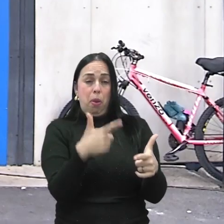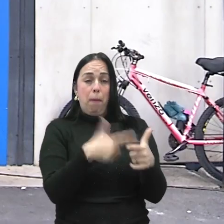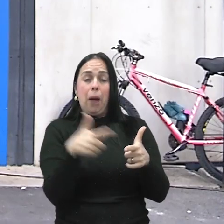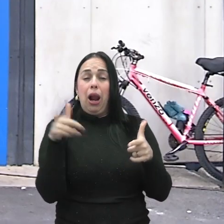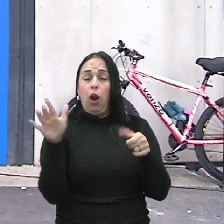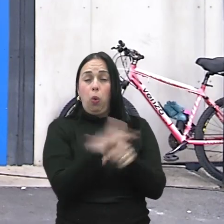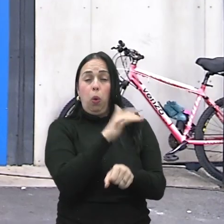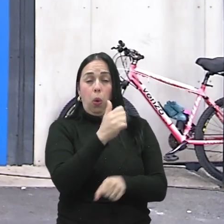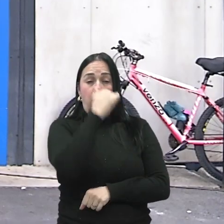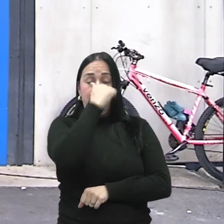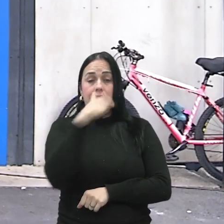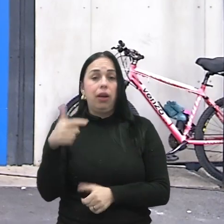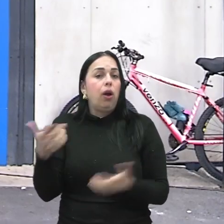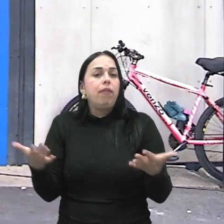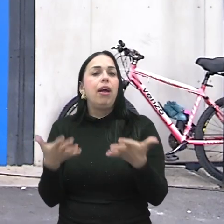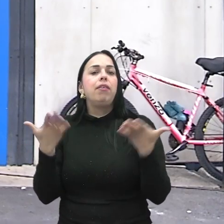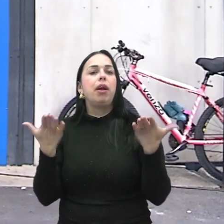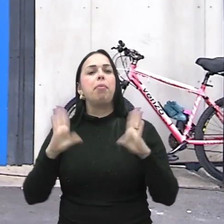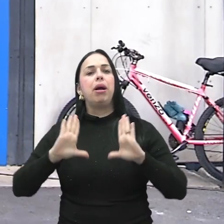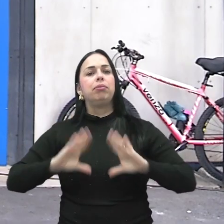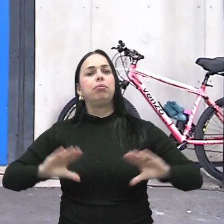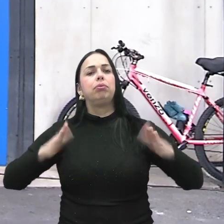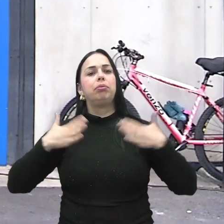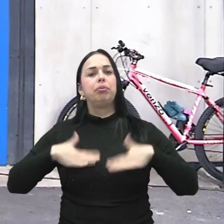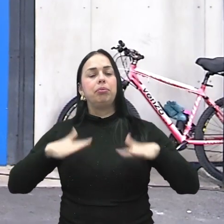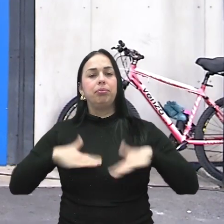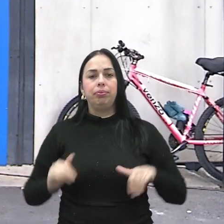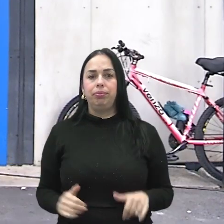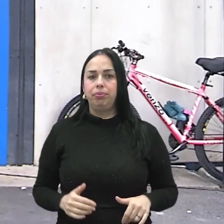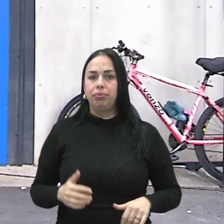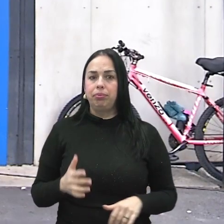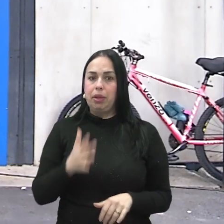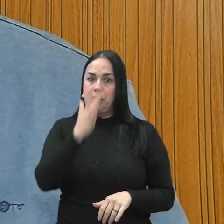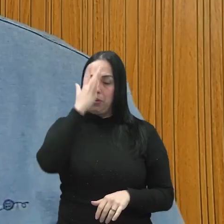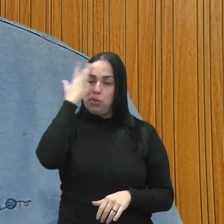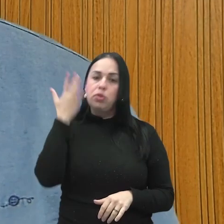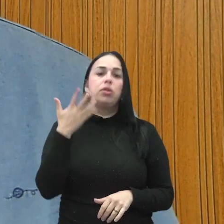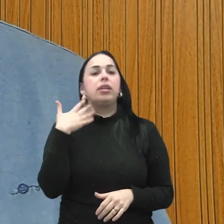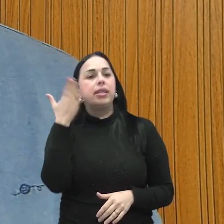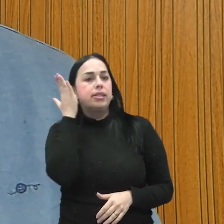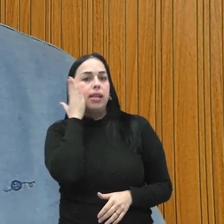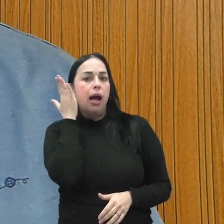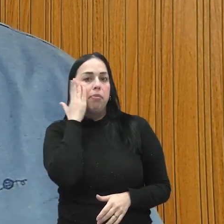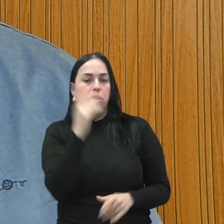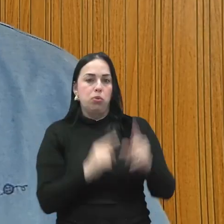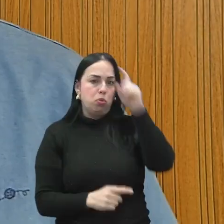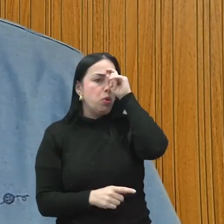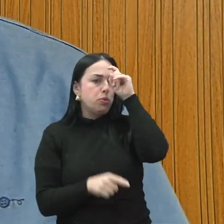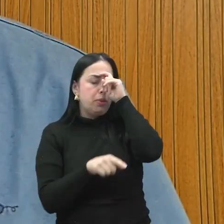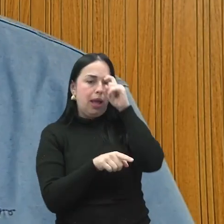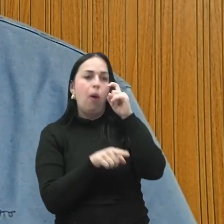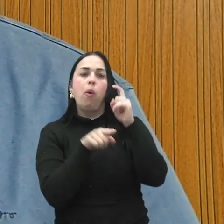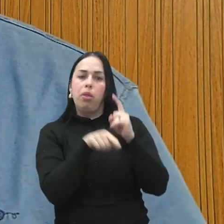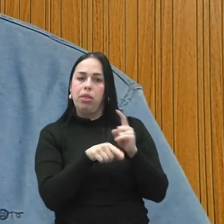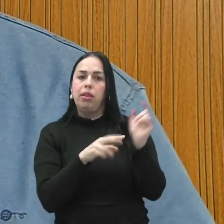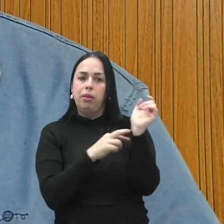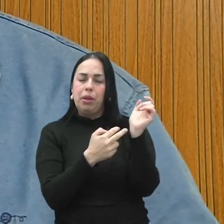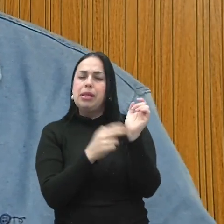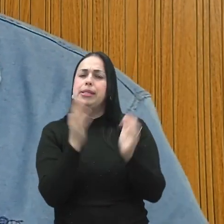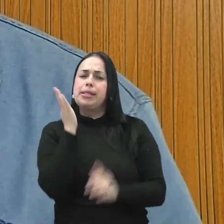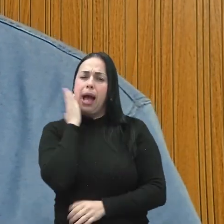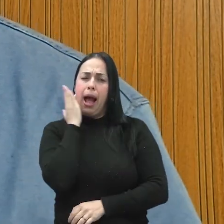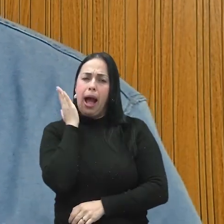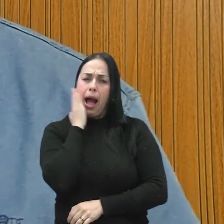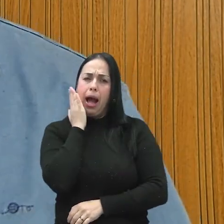solucionar o problema de superlotação da atual unidade de saúde. Para quem acompanha lá o